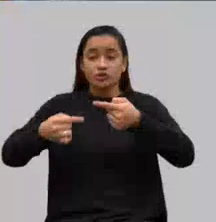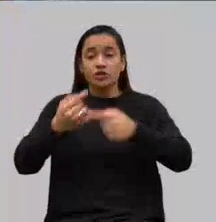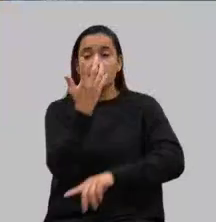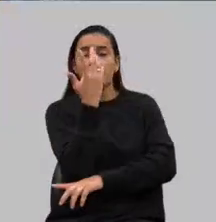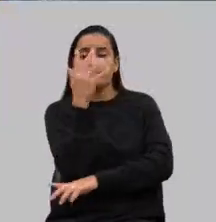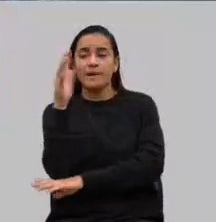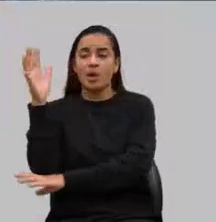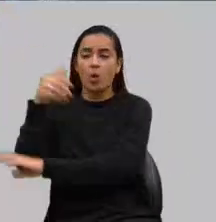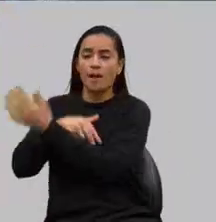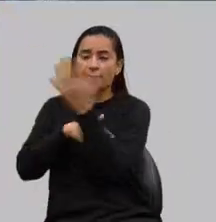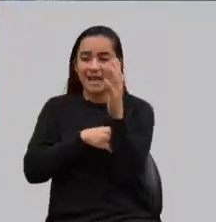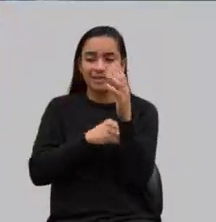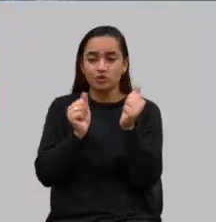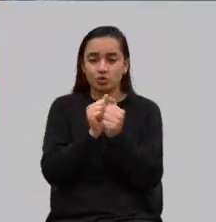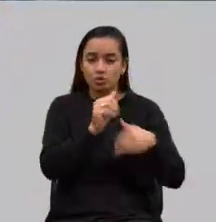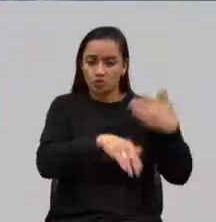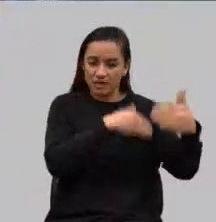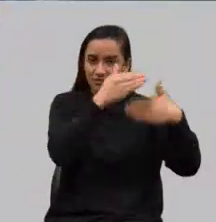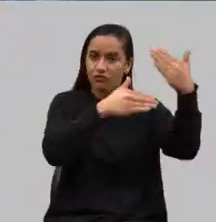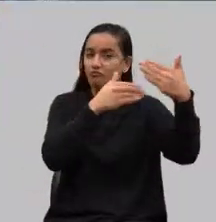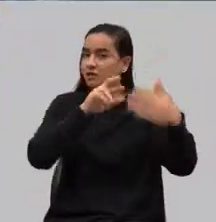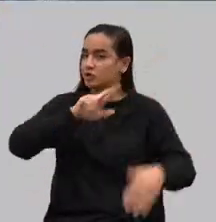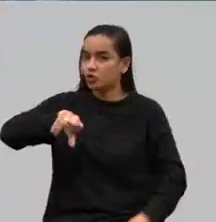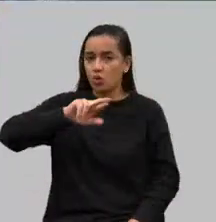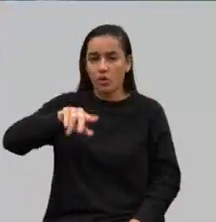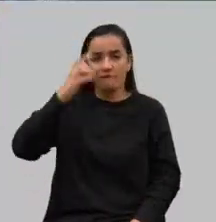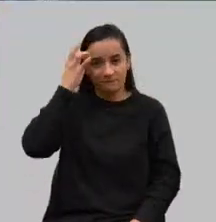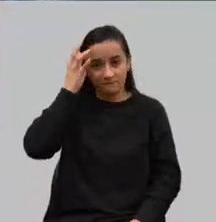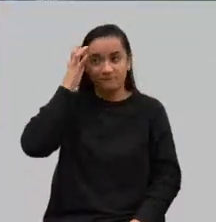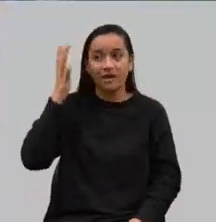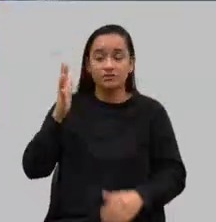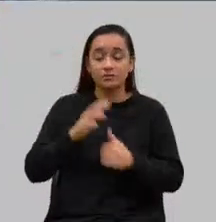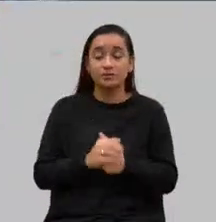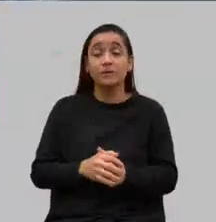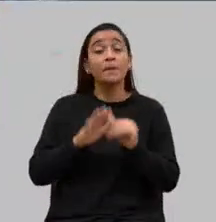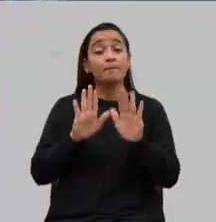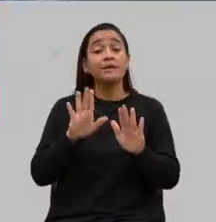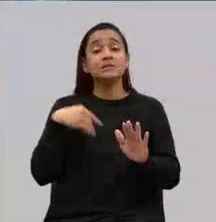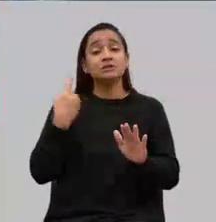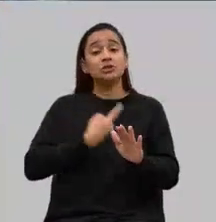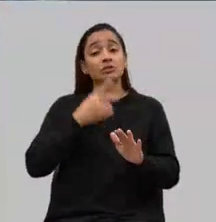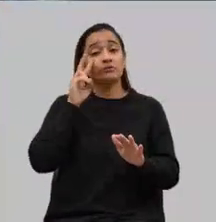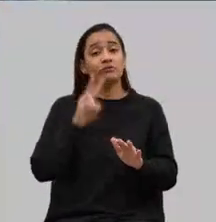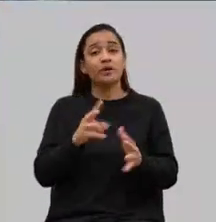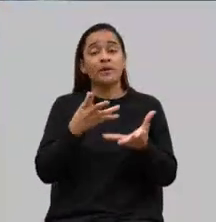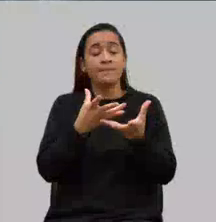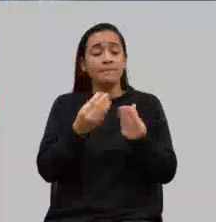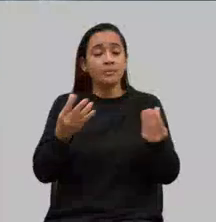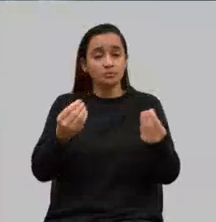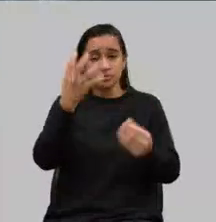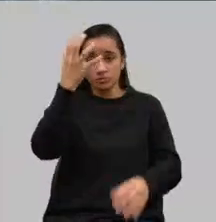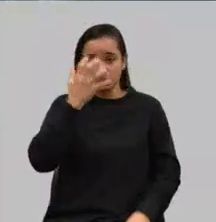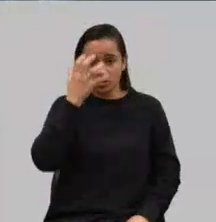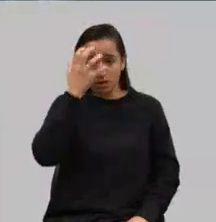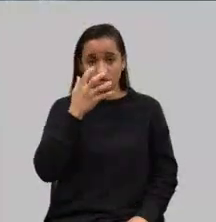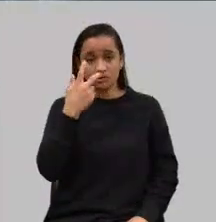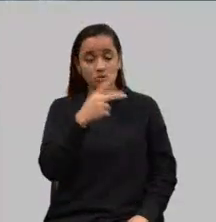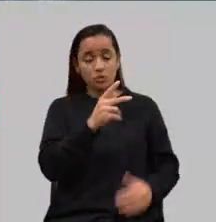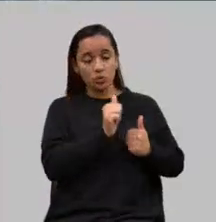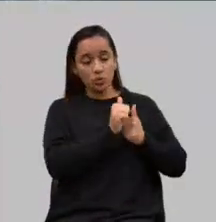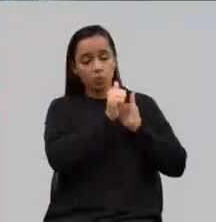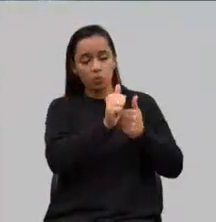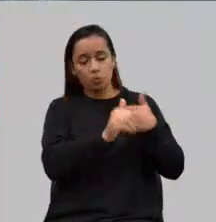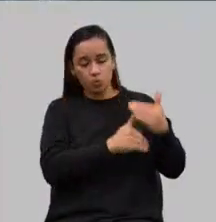desenvolvimento não é tarefa fácil e a gente vê muita seriedade na forma como você tem conduzido a